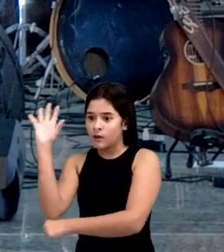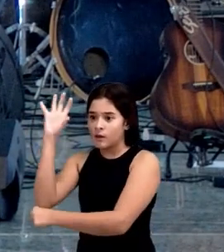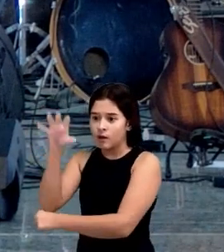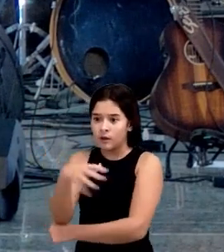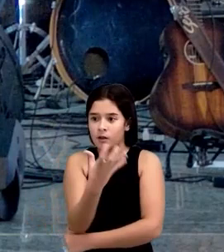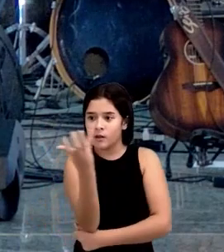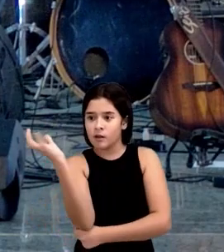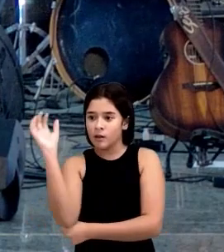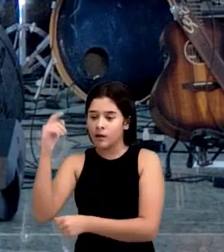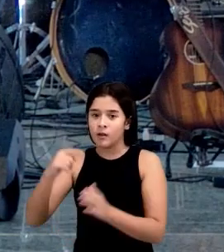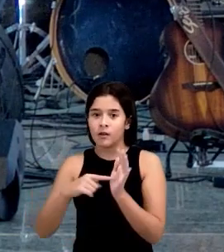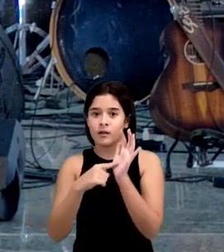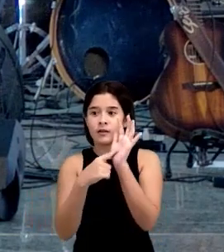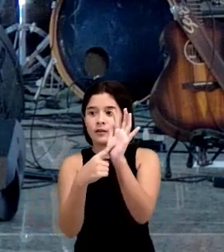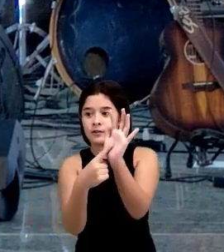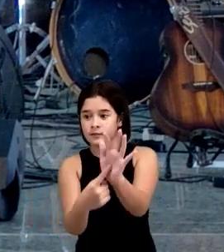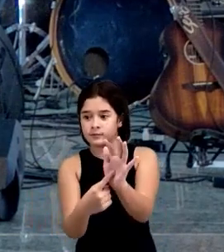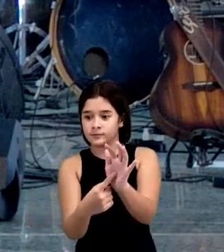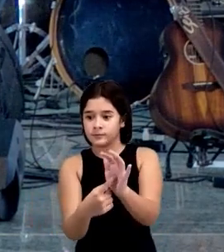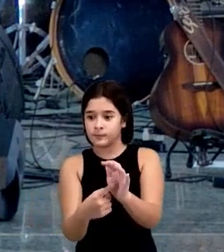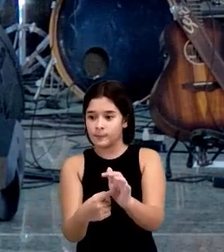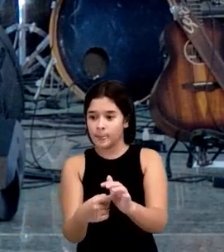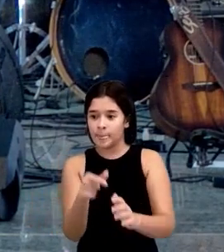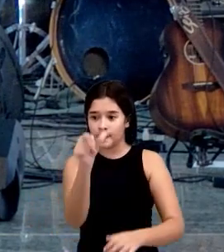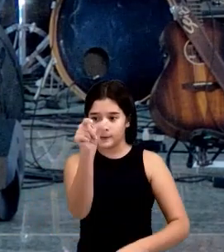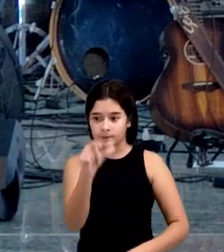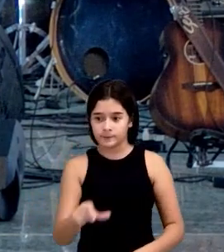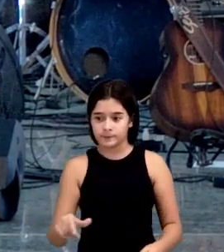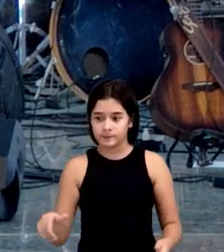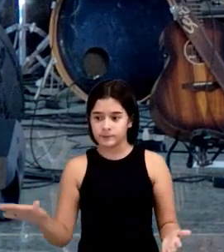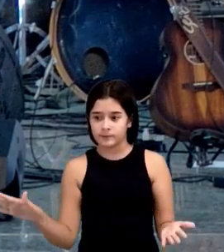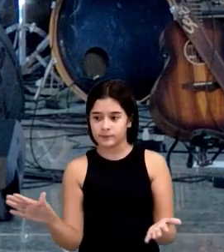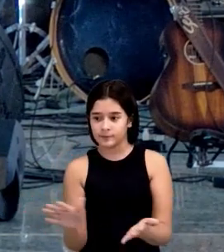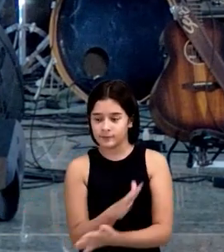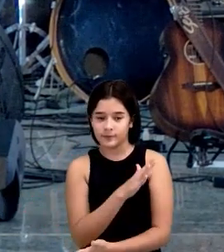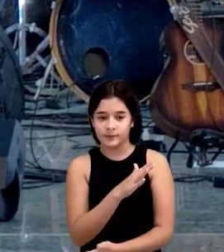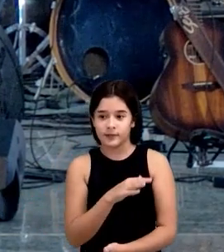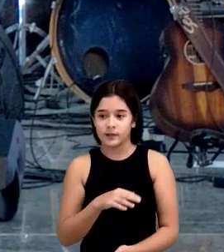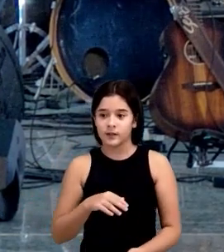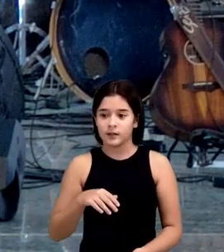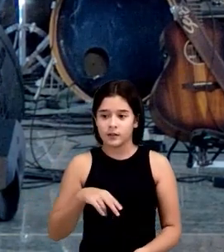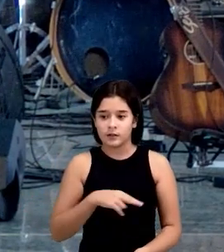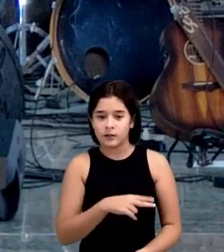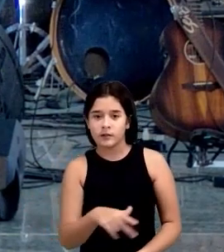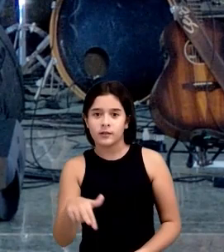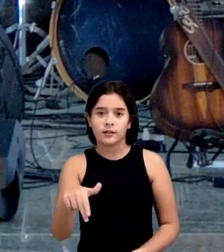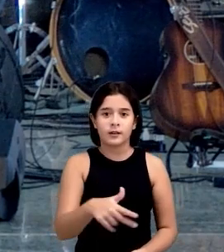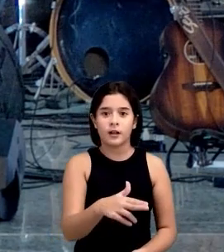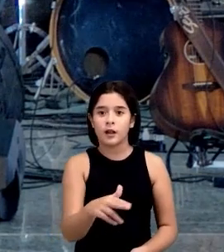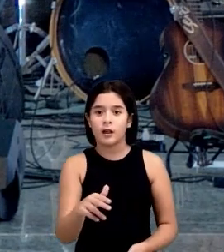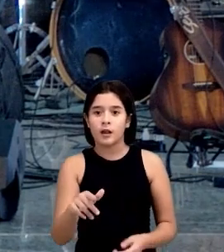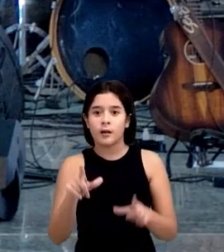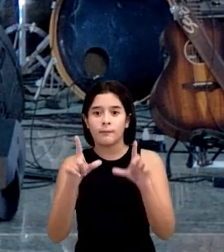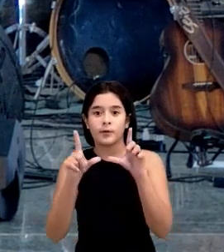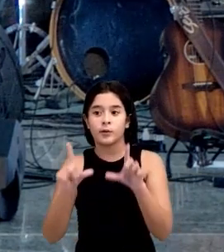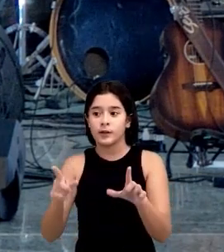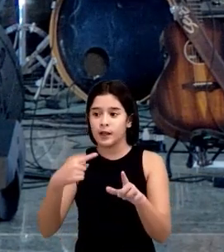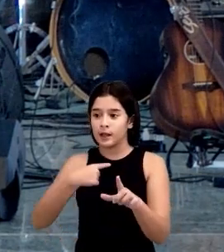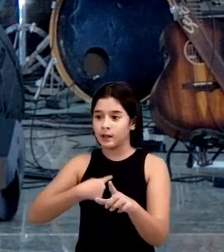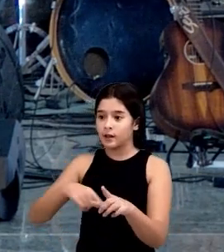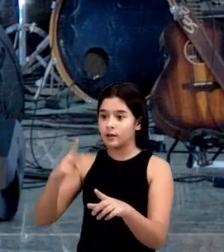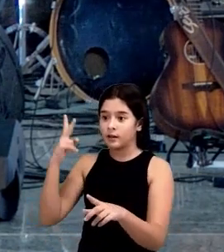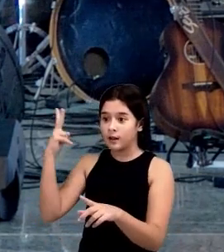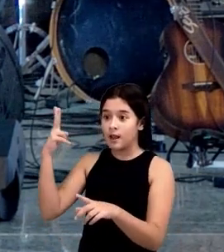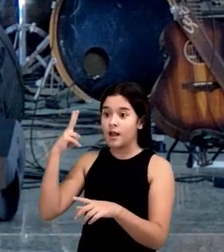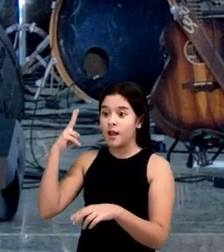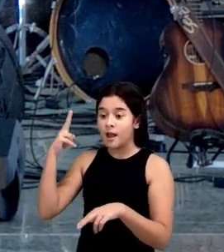pegar, para onde ele tem que seguir. Gente, isso é muito grave e muito significativo. Você é essa cidade em cima de um monte